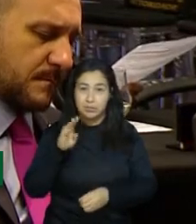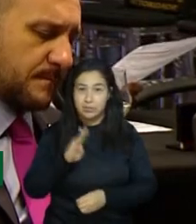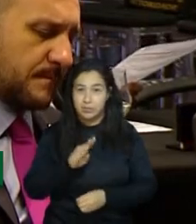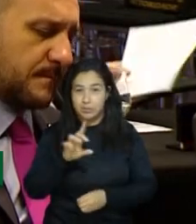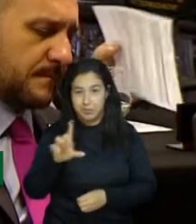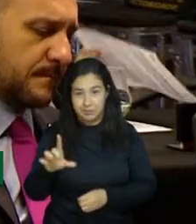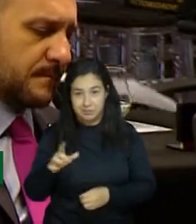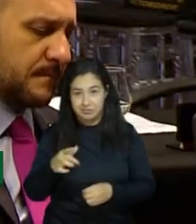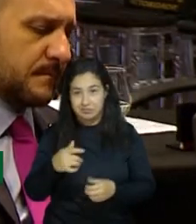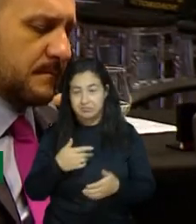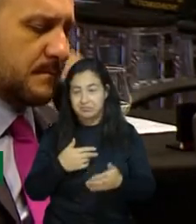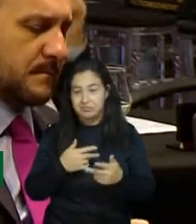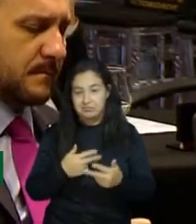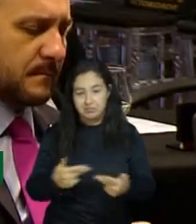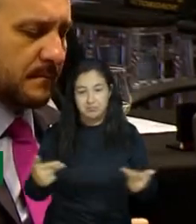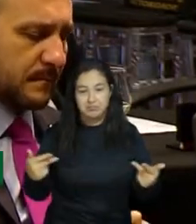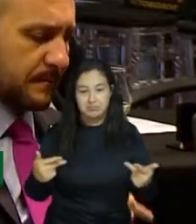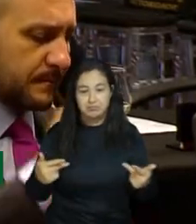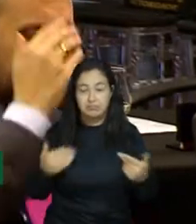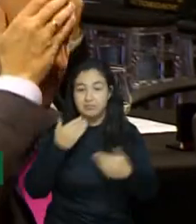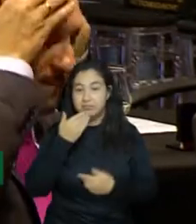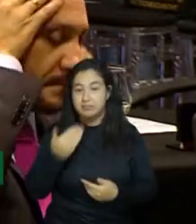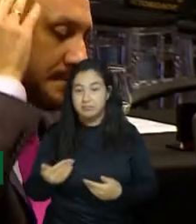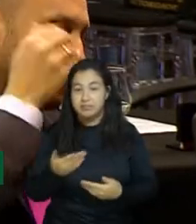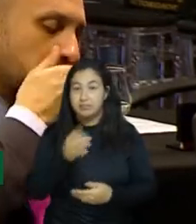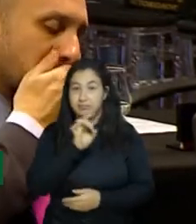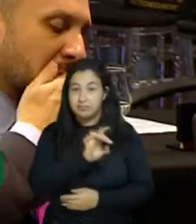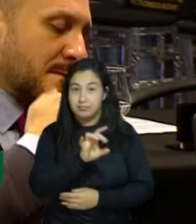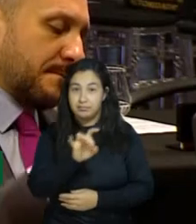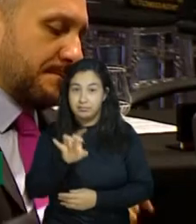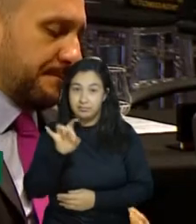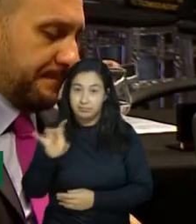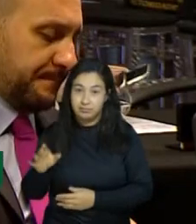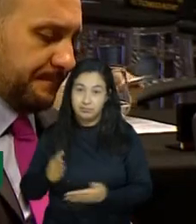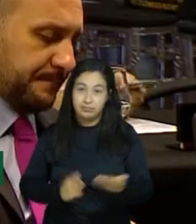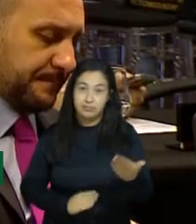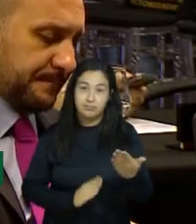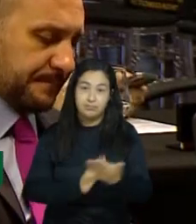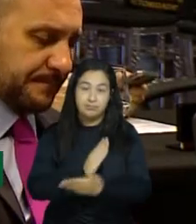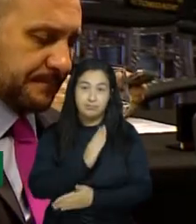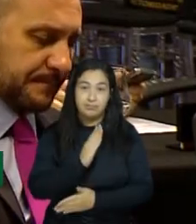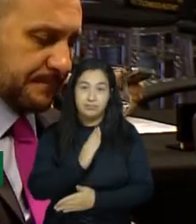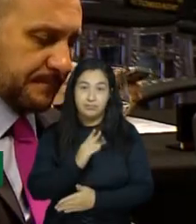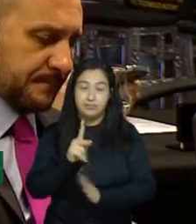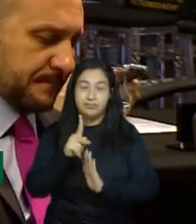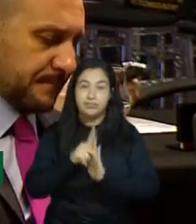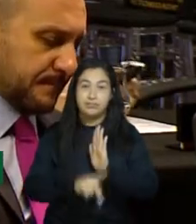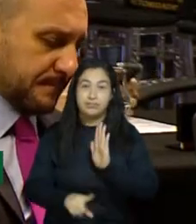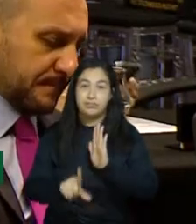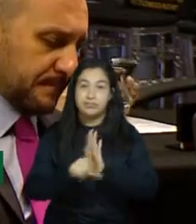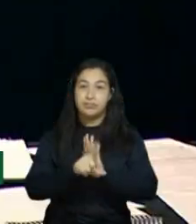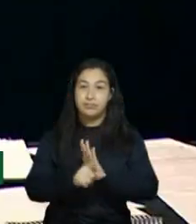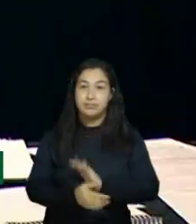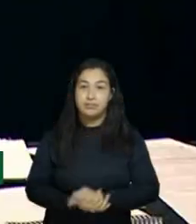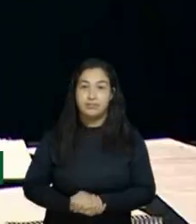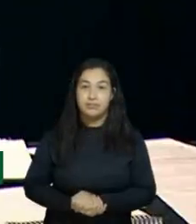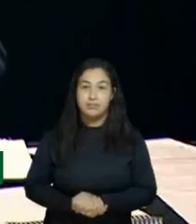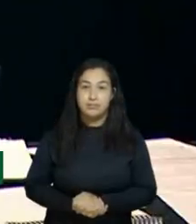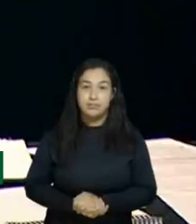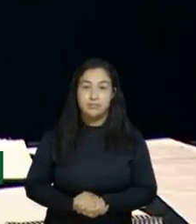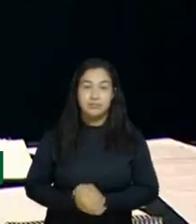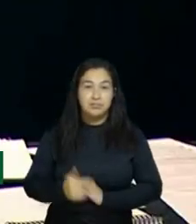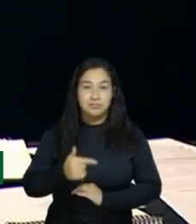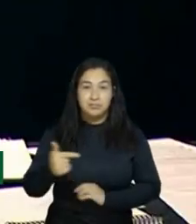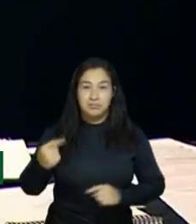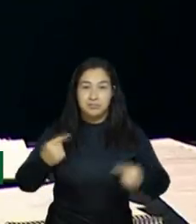Enfim, pedimos a todos os parlamentares a aprovação desse projeto de lei. Não havendo mais